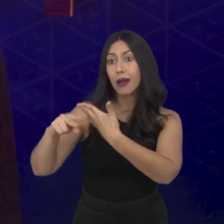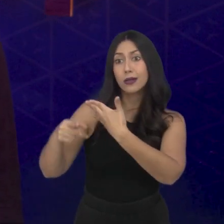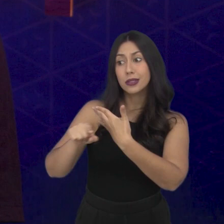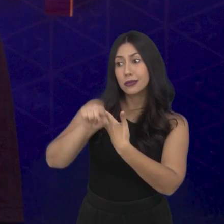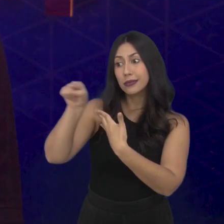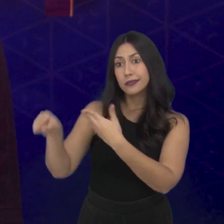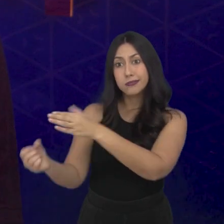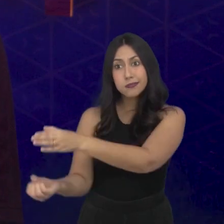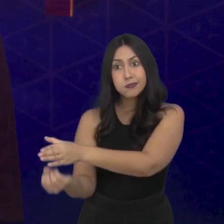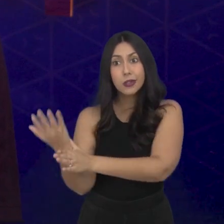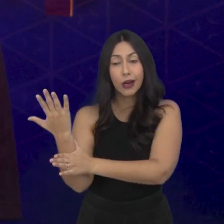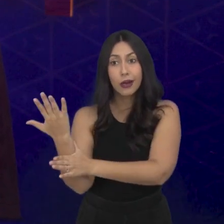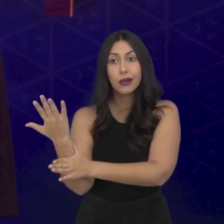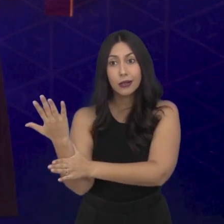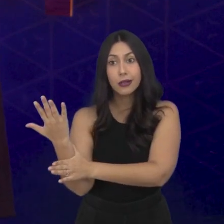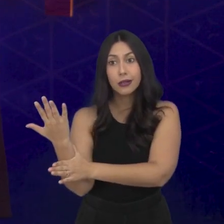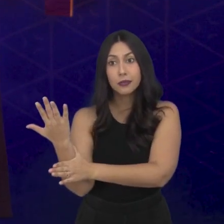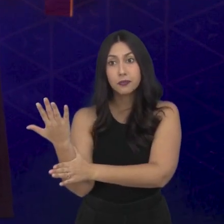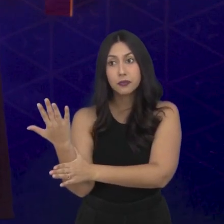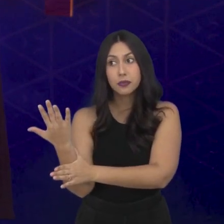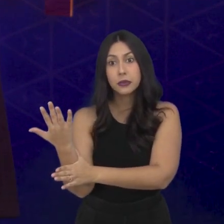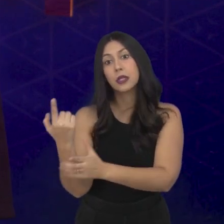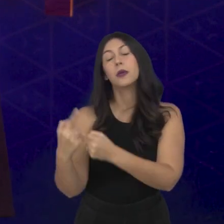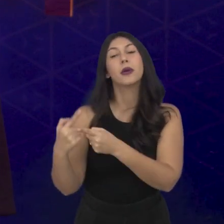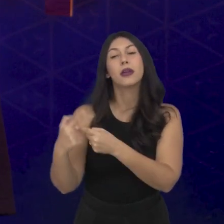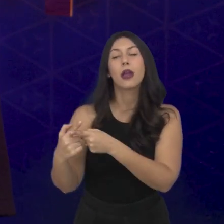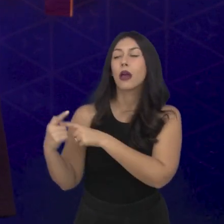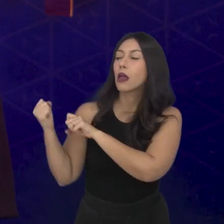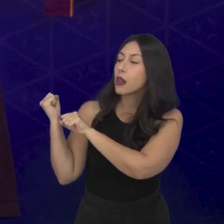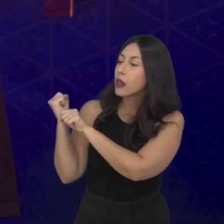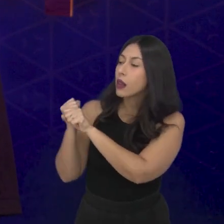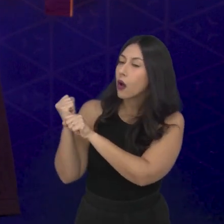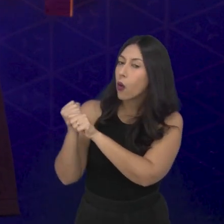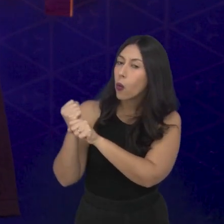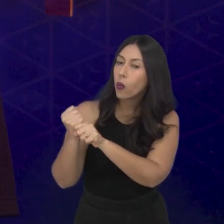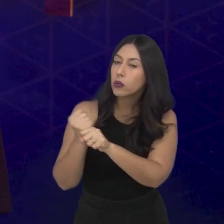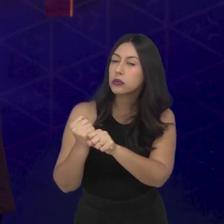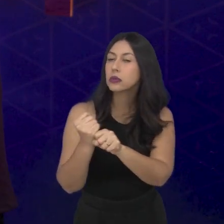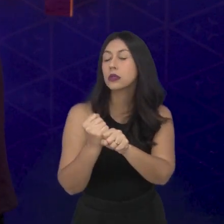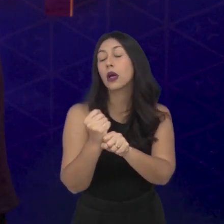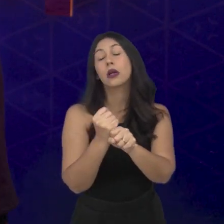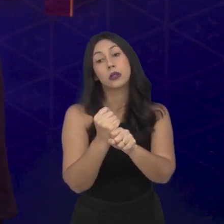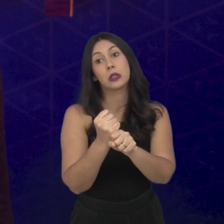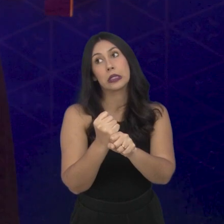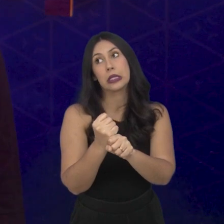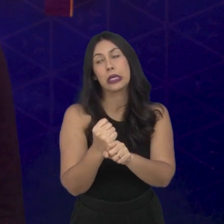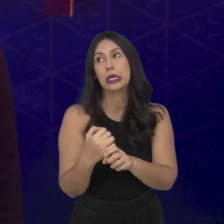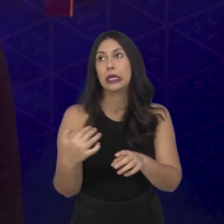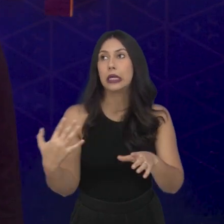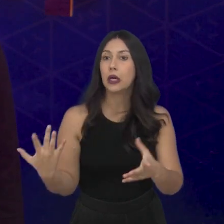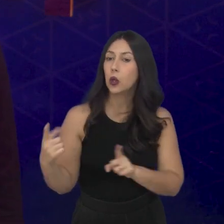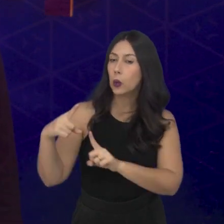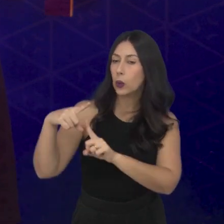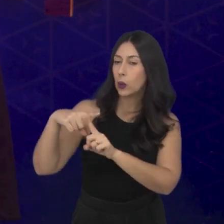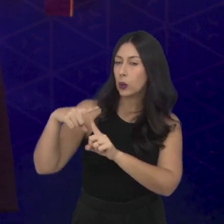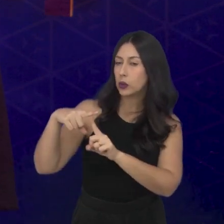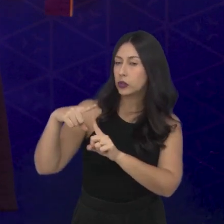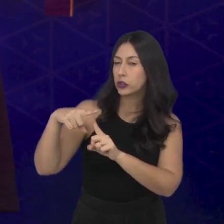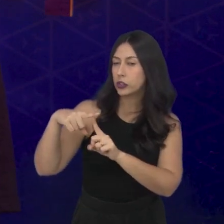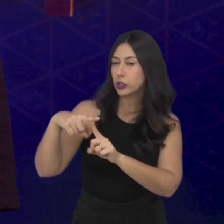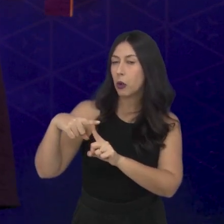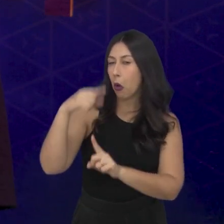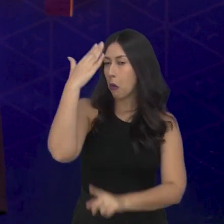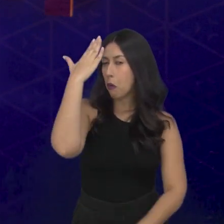né? Eu acho que de uns anos para cá, um gênero, entre aspas, que ficou